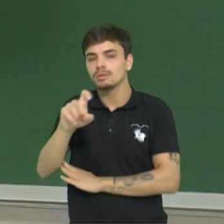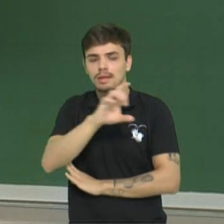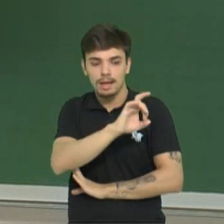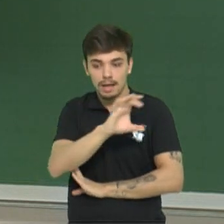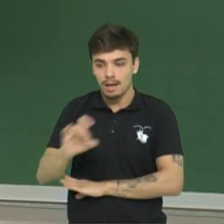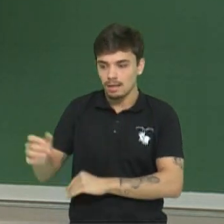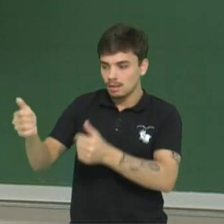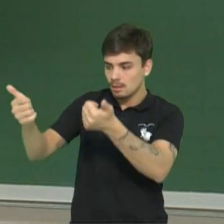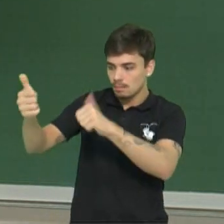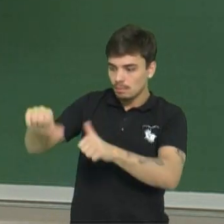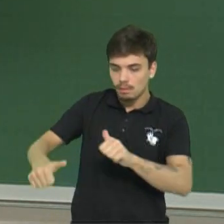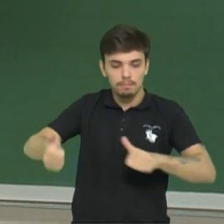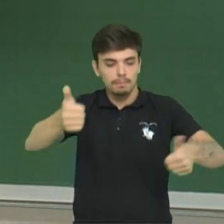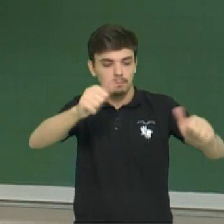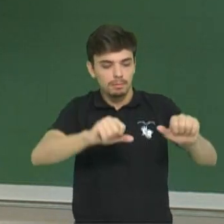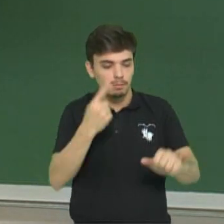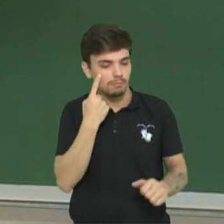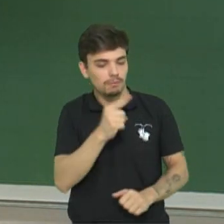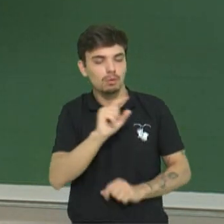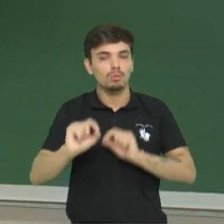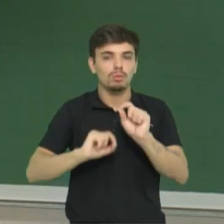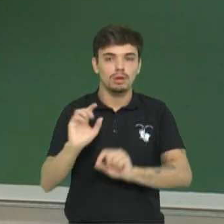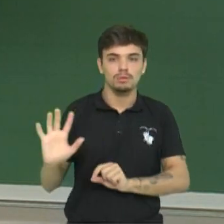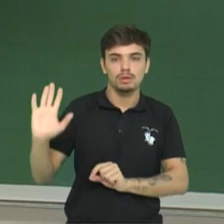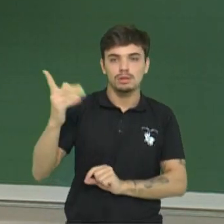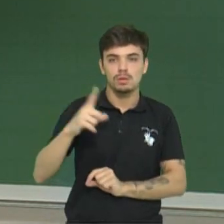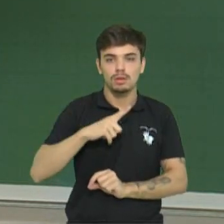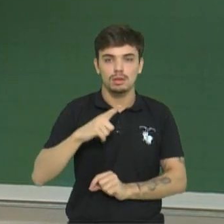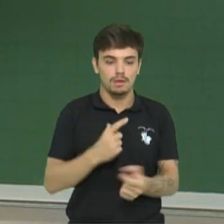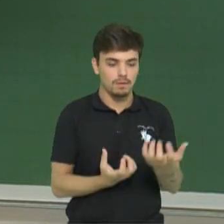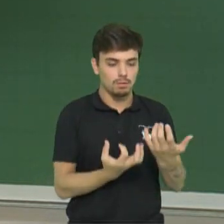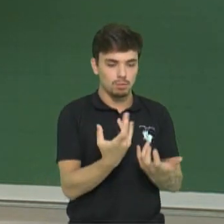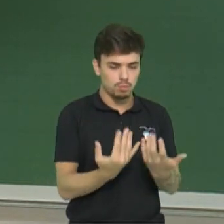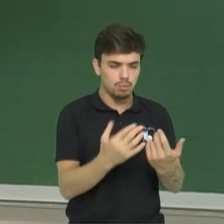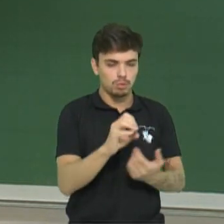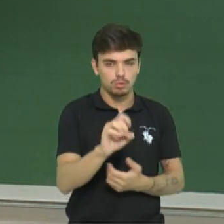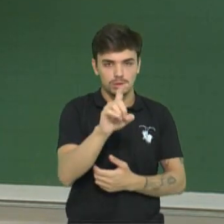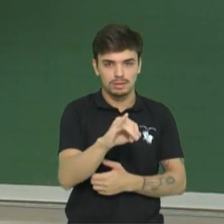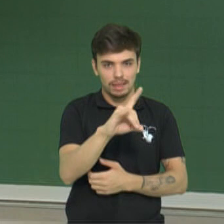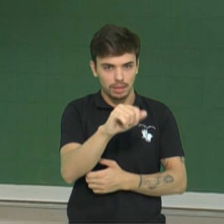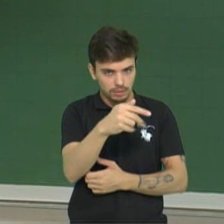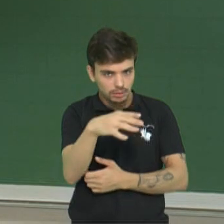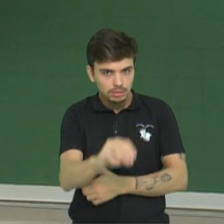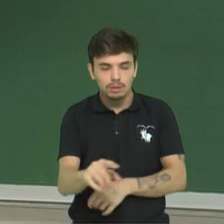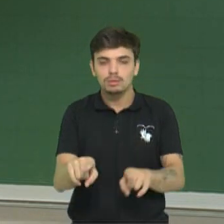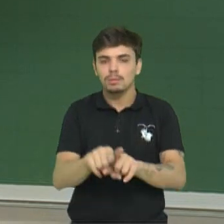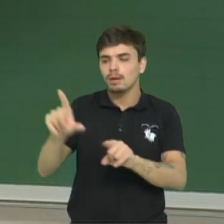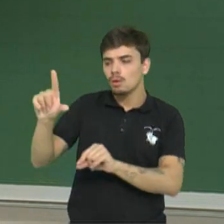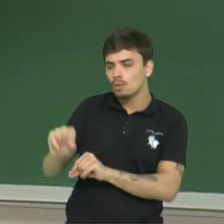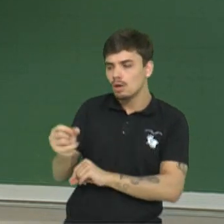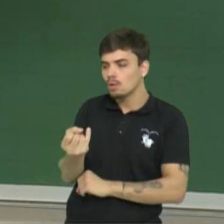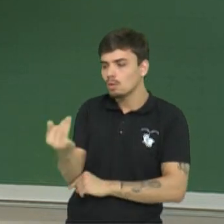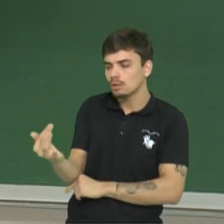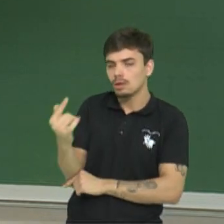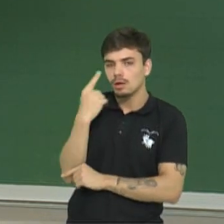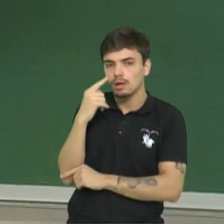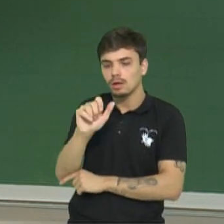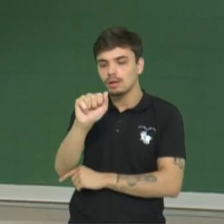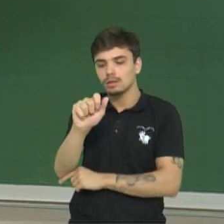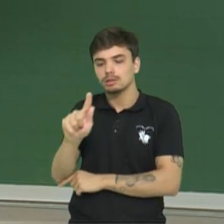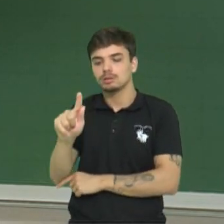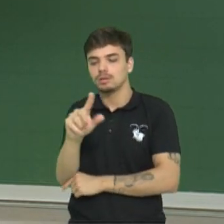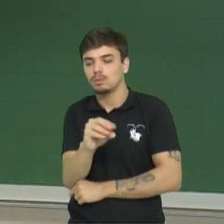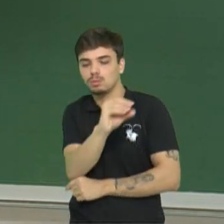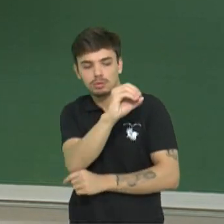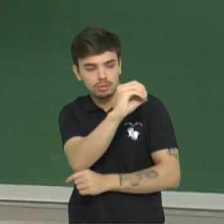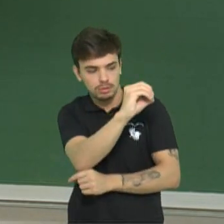gente consegue observar o que foi que aconteceu. Então teve oxidação aqui, né? Reduziu o número. O Ag saiu do zero e